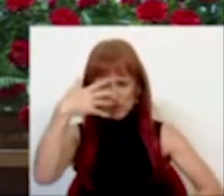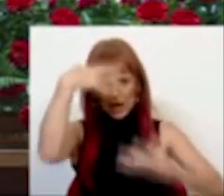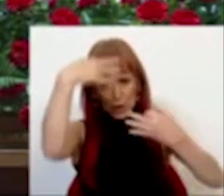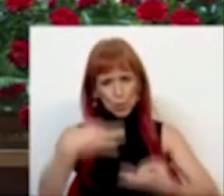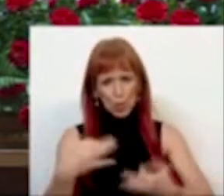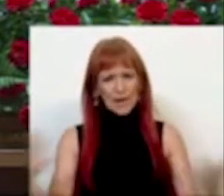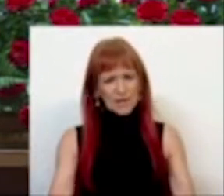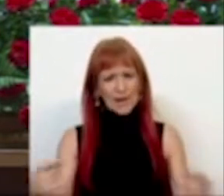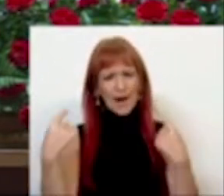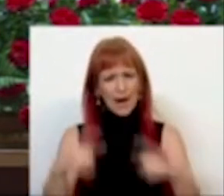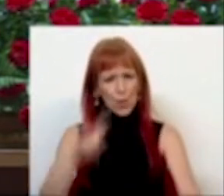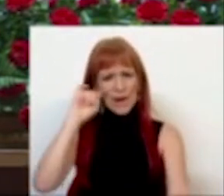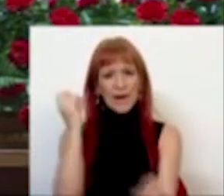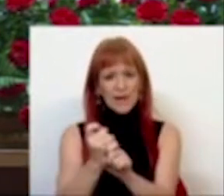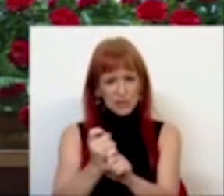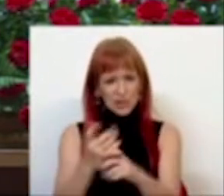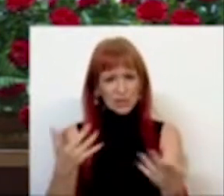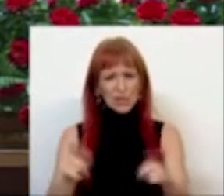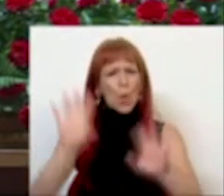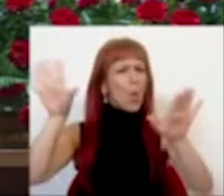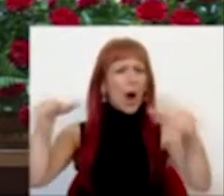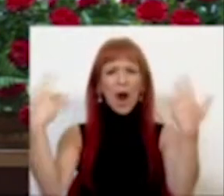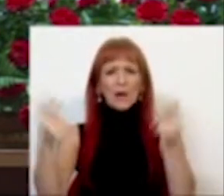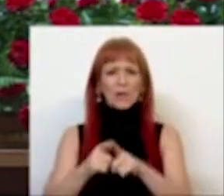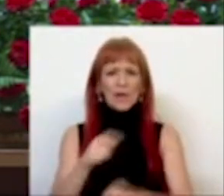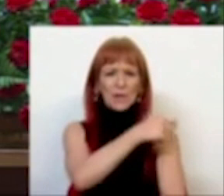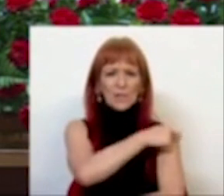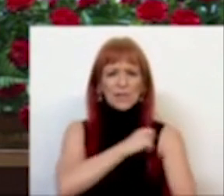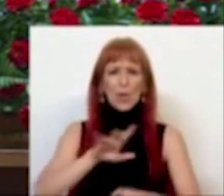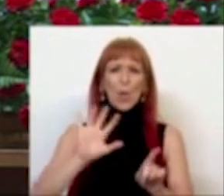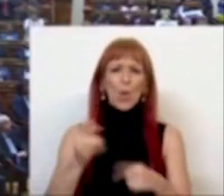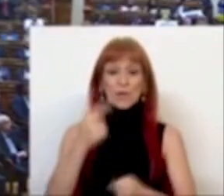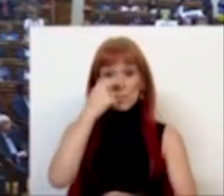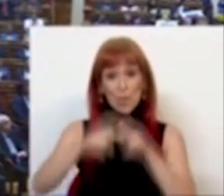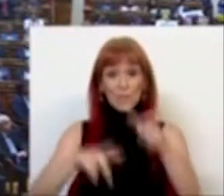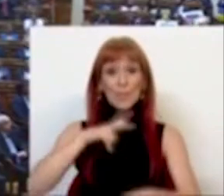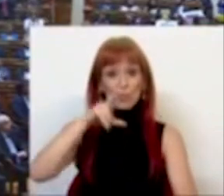educação que é exigida a qualquer representante do povo português.